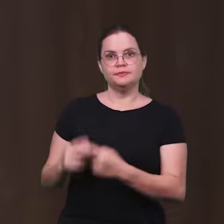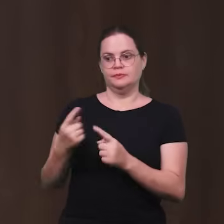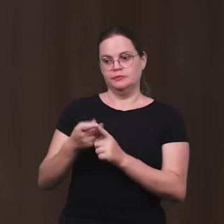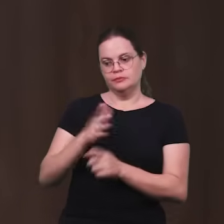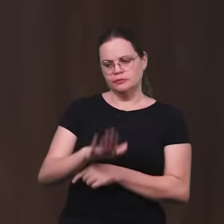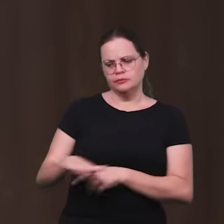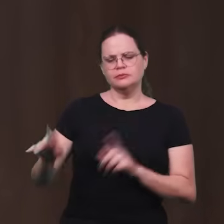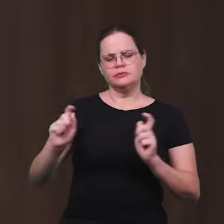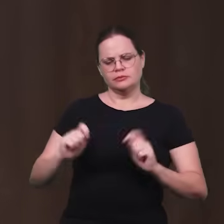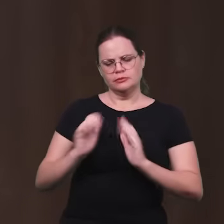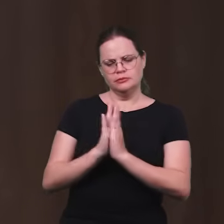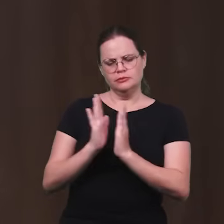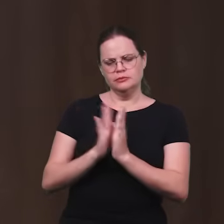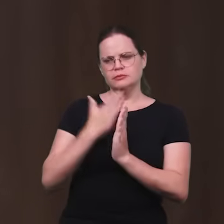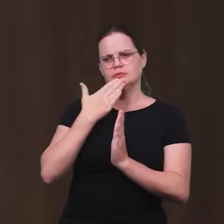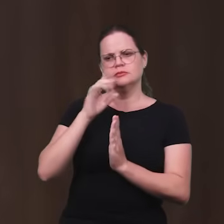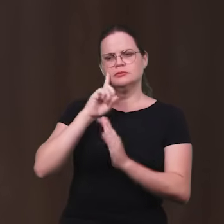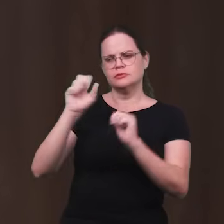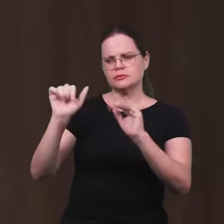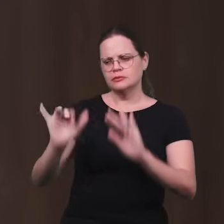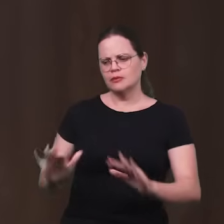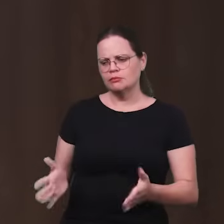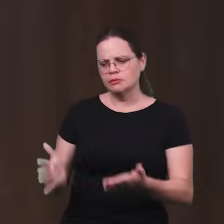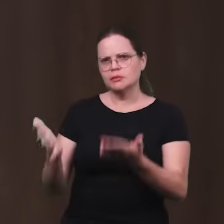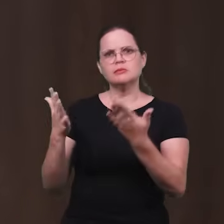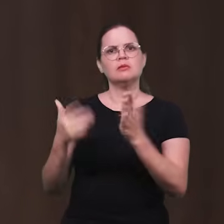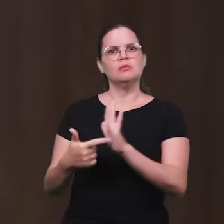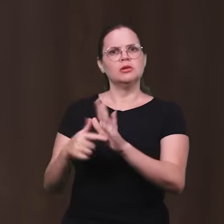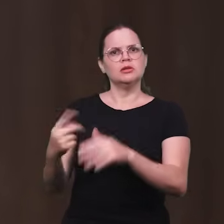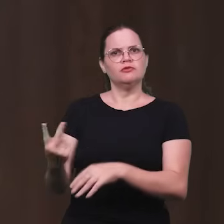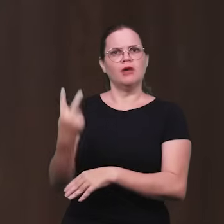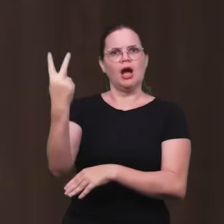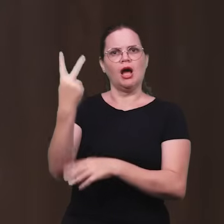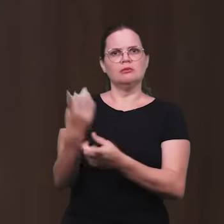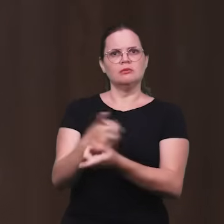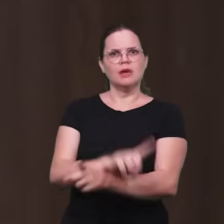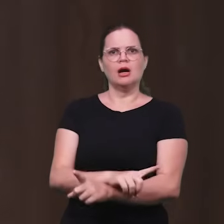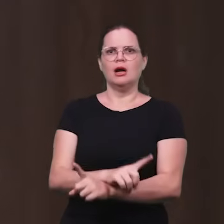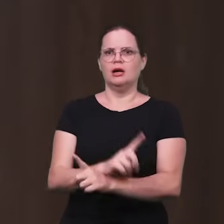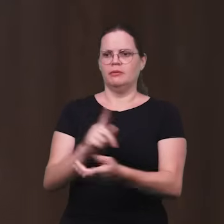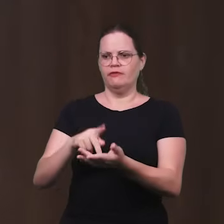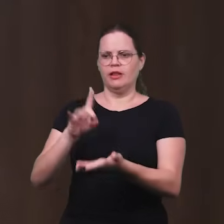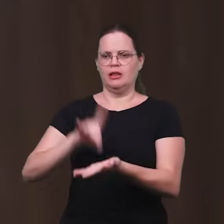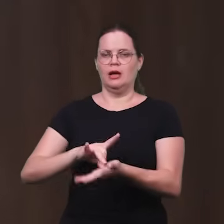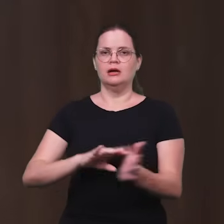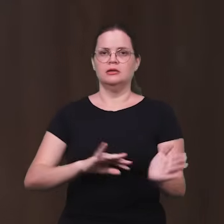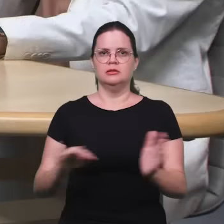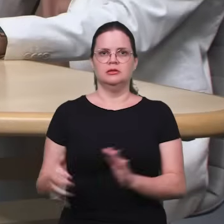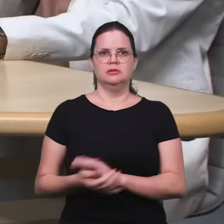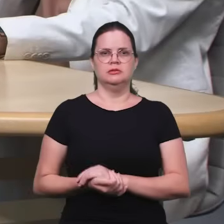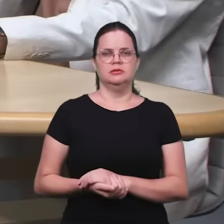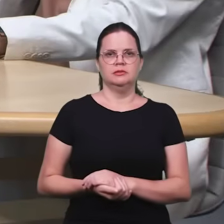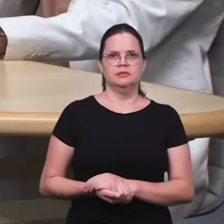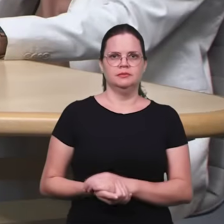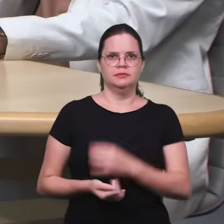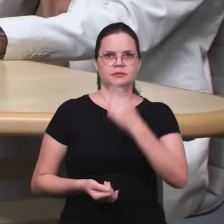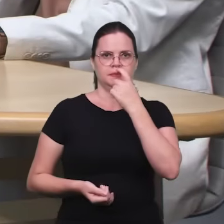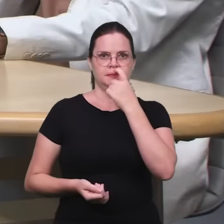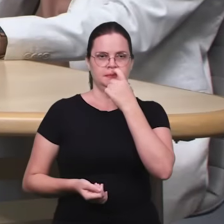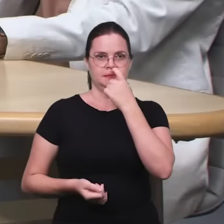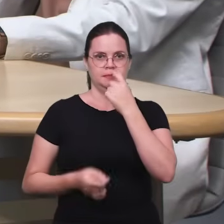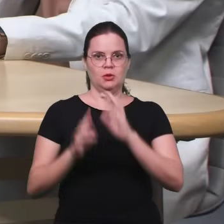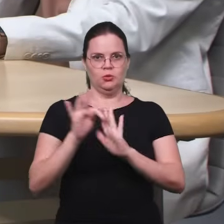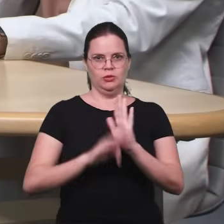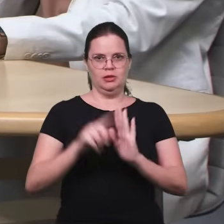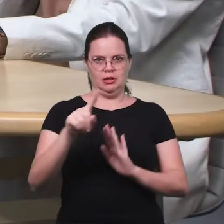orar, dá para buscar, dá para dar valores para que essa criança possa endireitar o seu caminho. Esse texto que o senhor citou está no livro